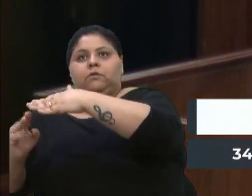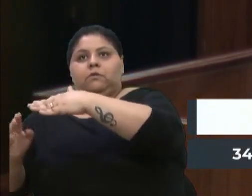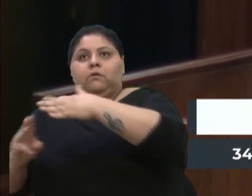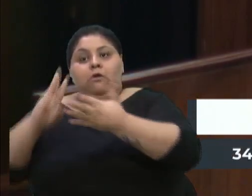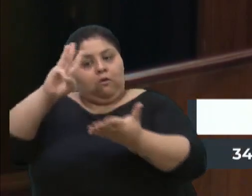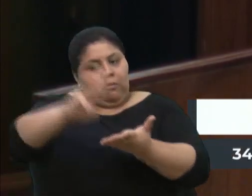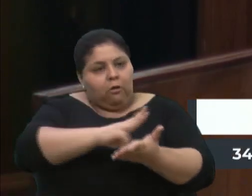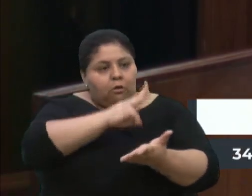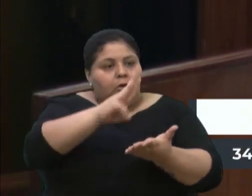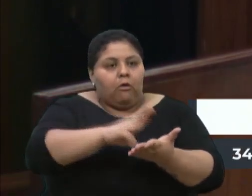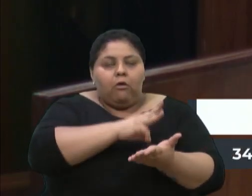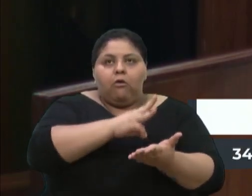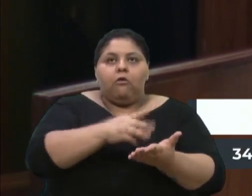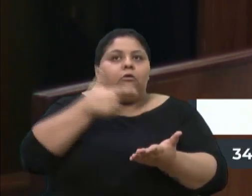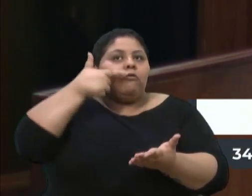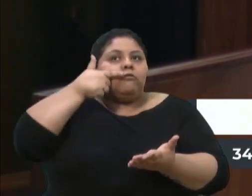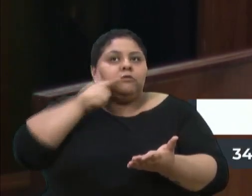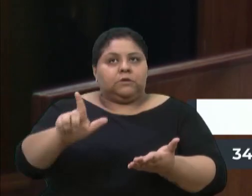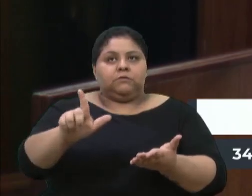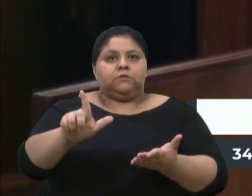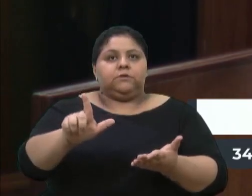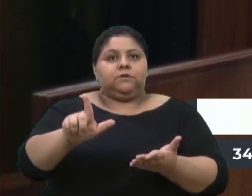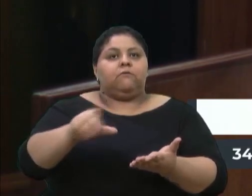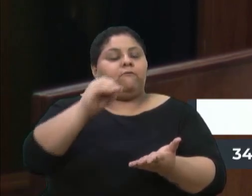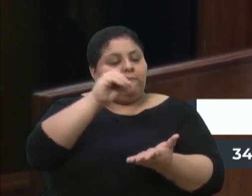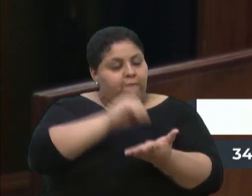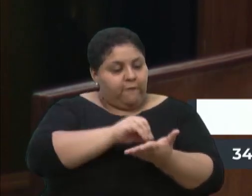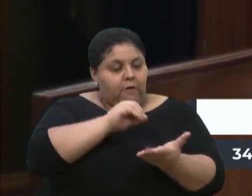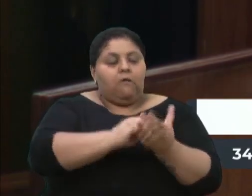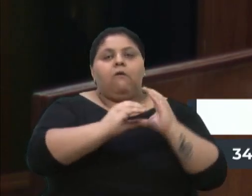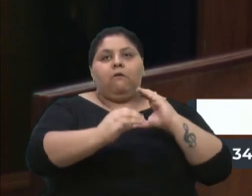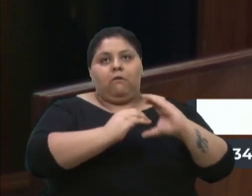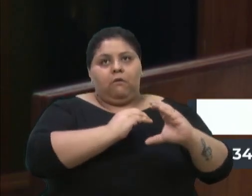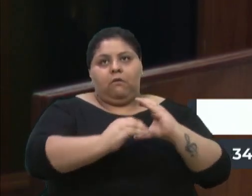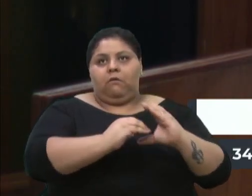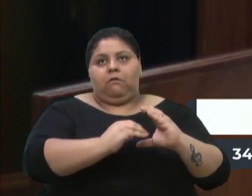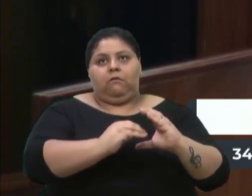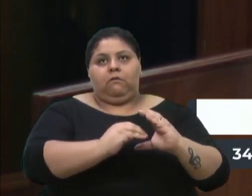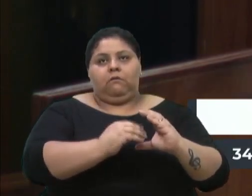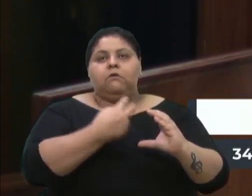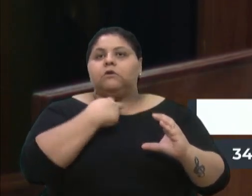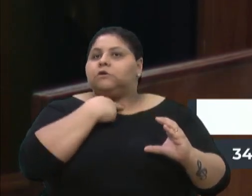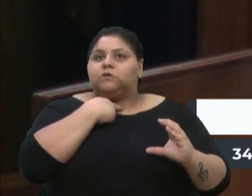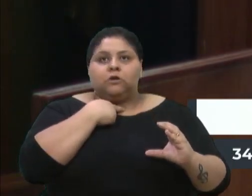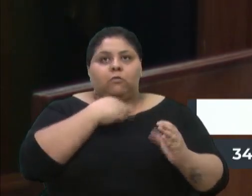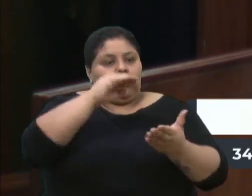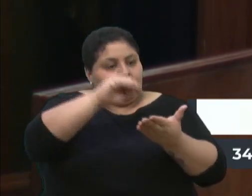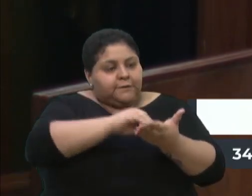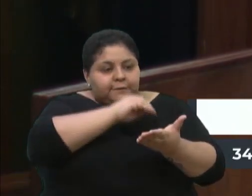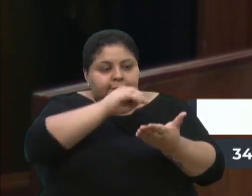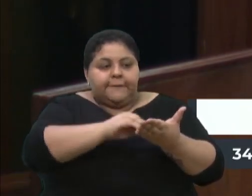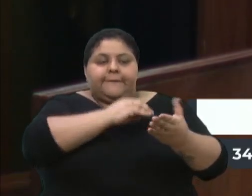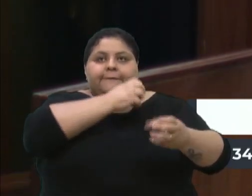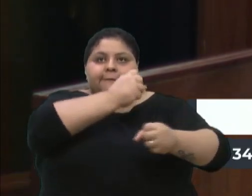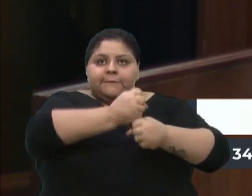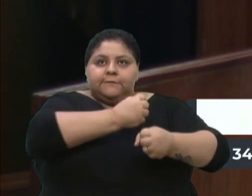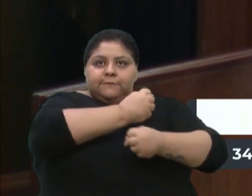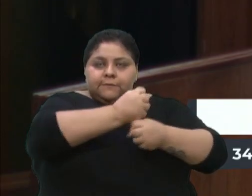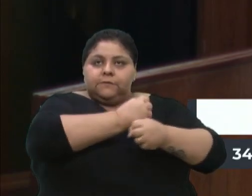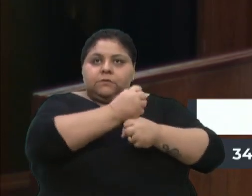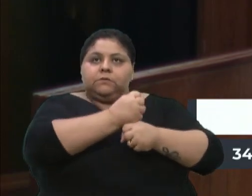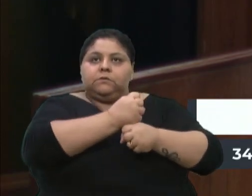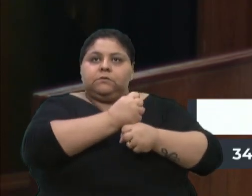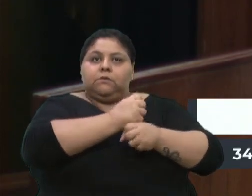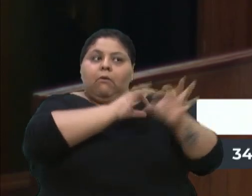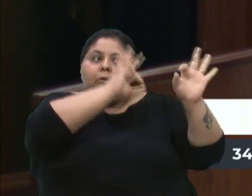reunião, não conseguiu. Falta comunicação. Não é possível que a Secretaria de Obras conserte